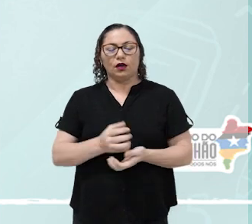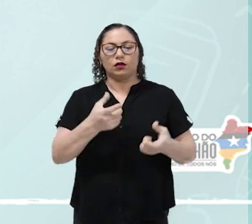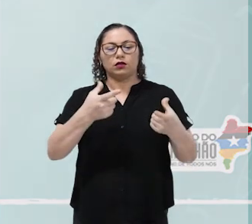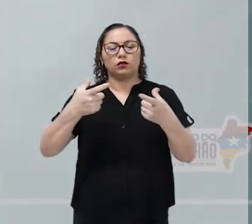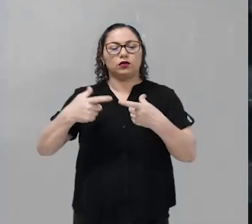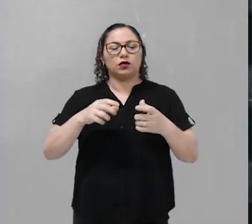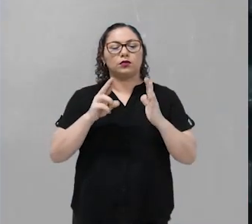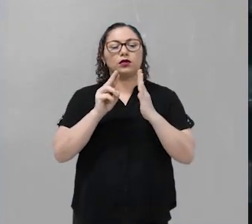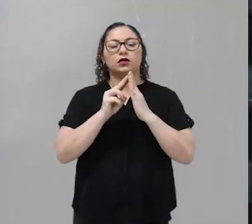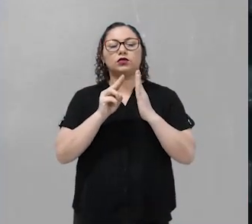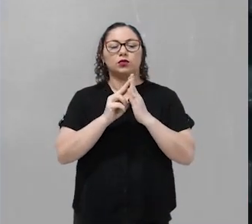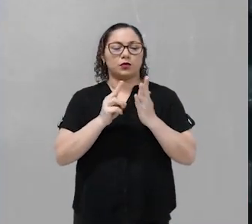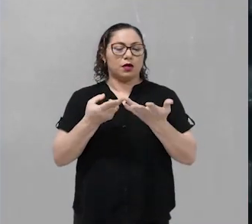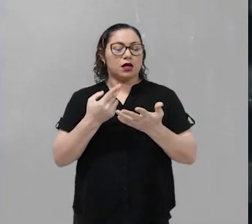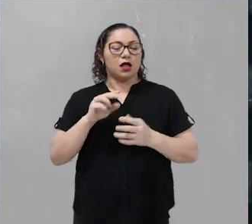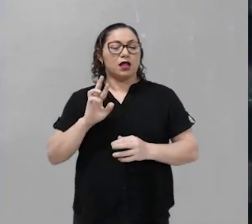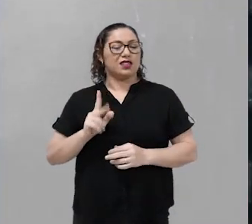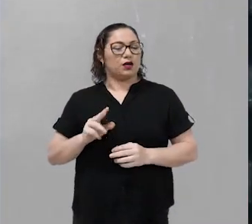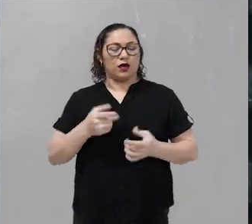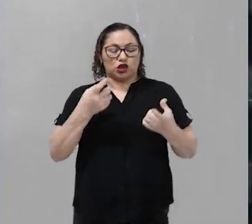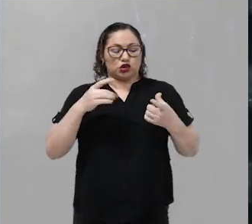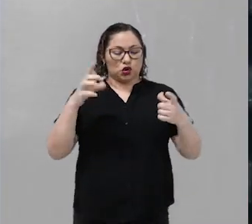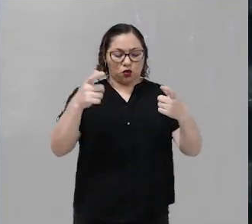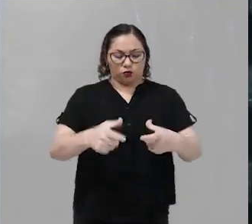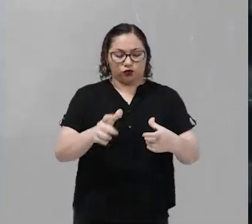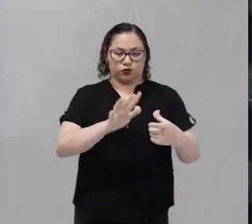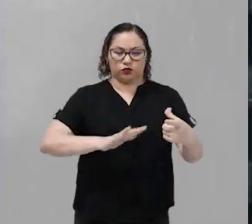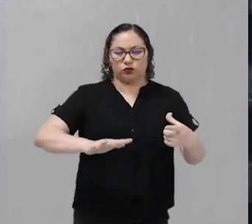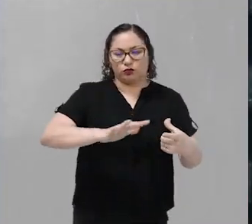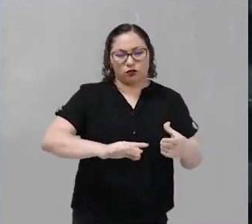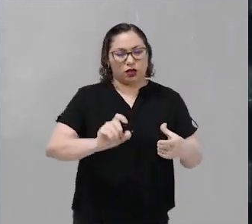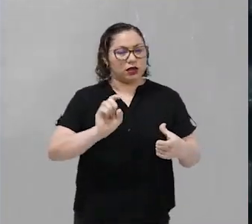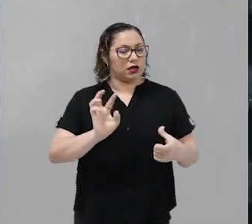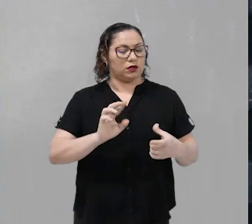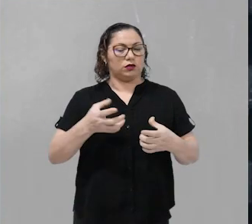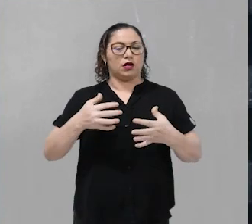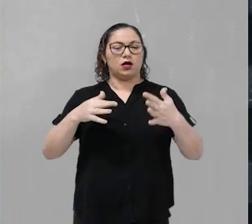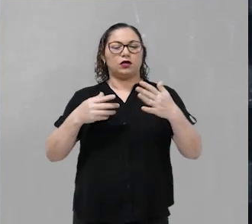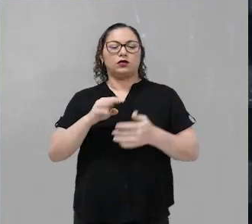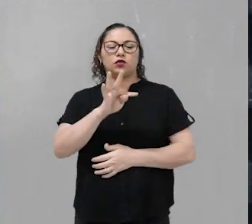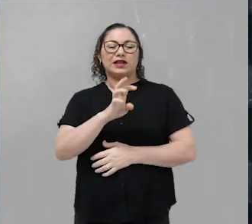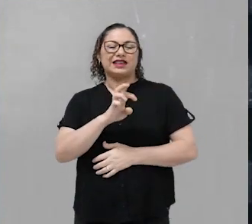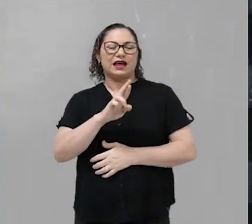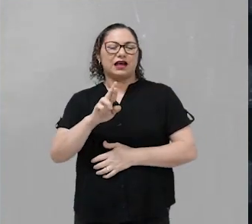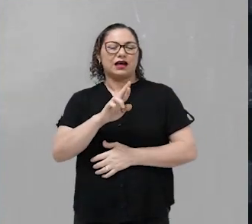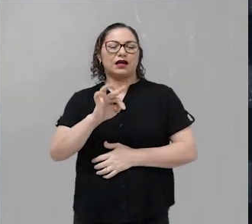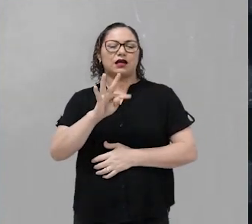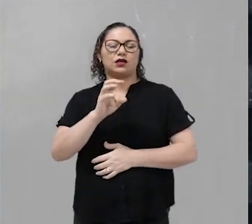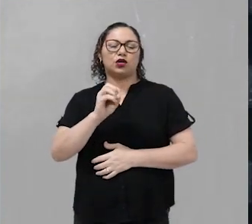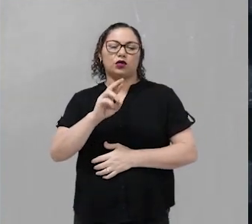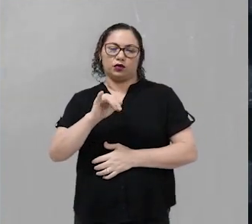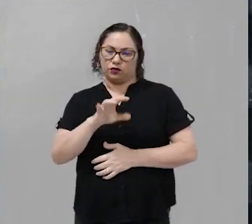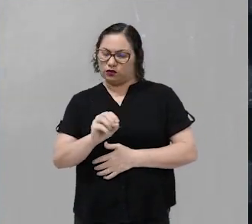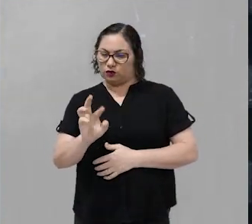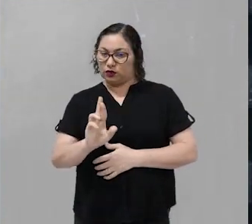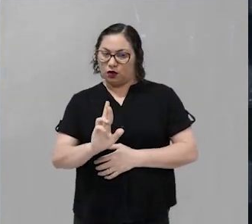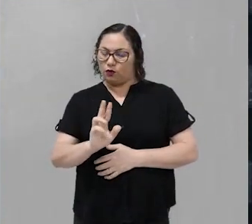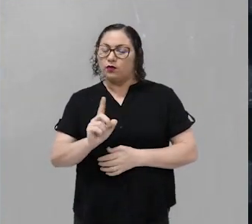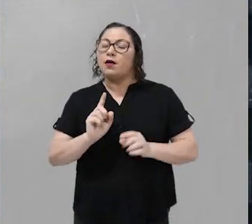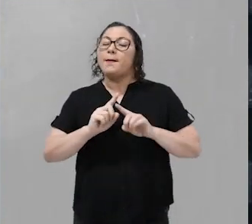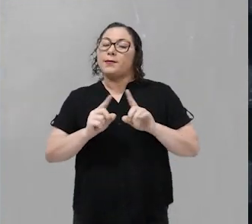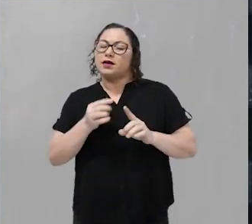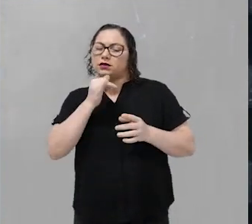urbano não é só literalmente o espaço, no sentido territorial, mas é tudo aquilo que envolve